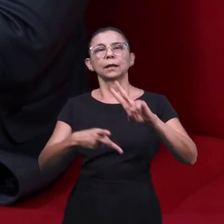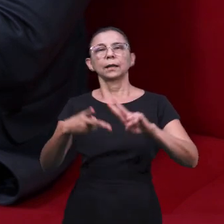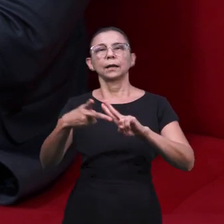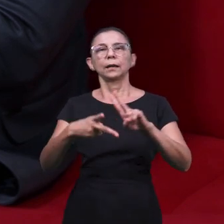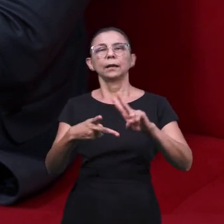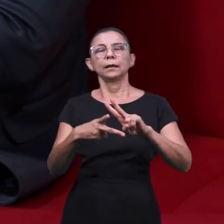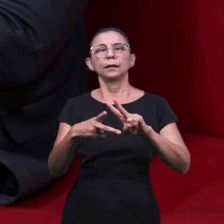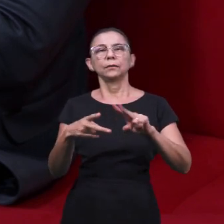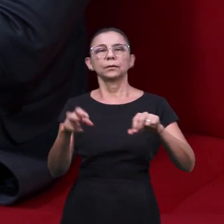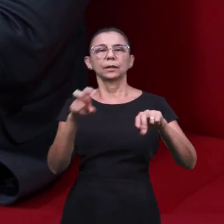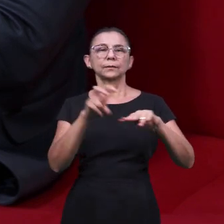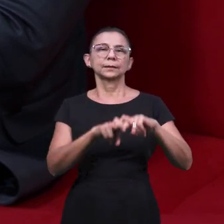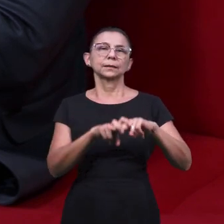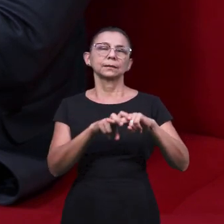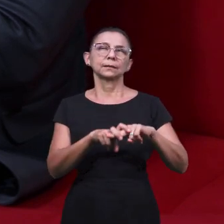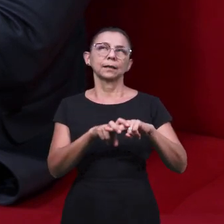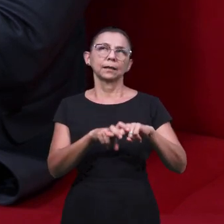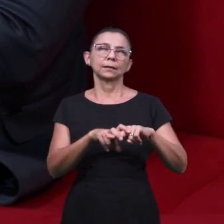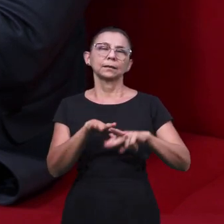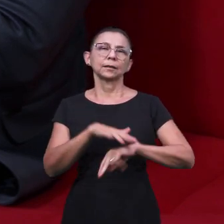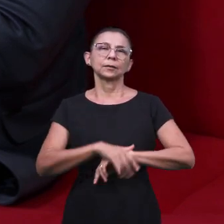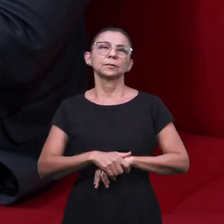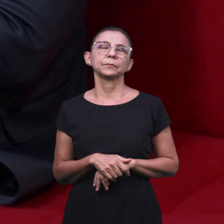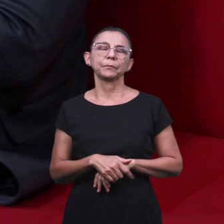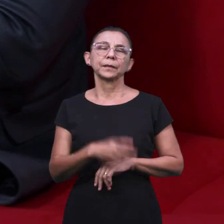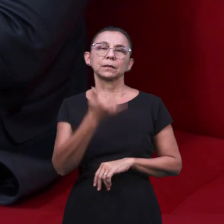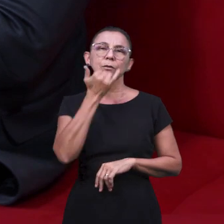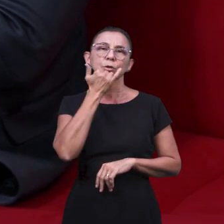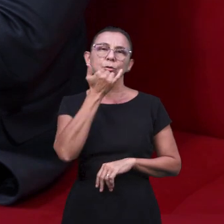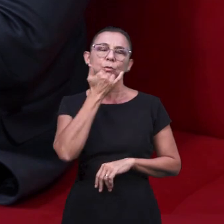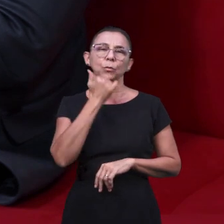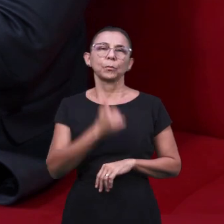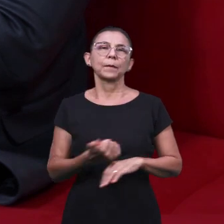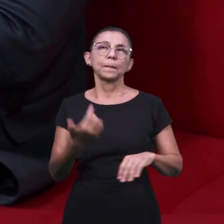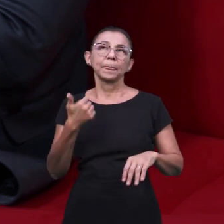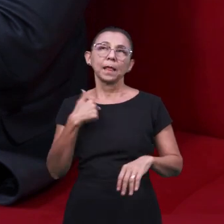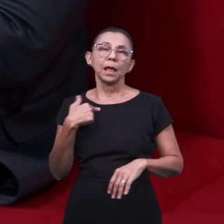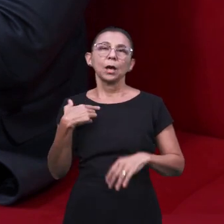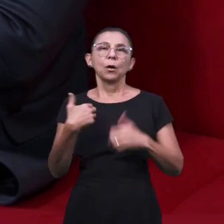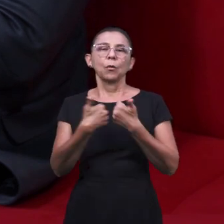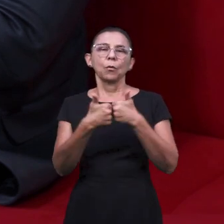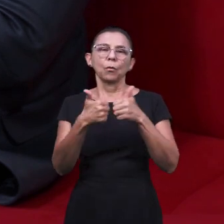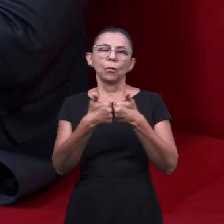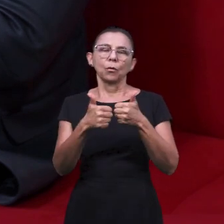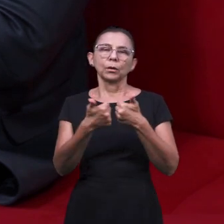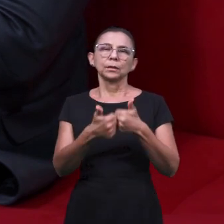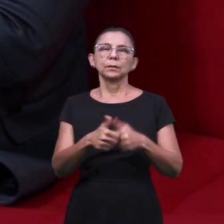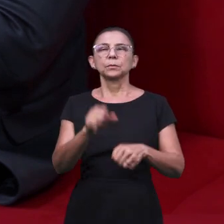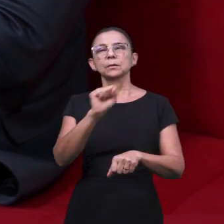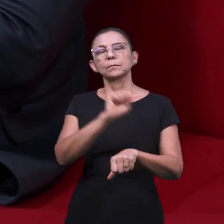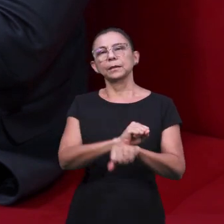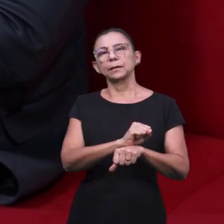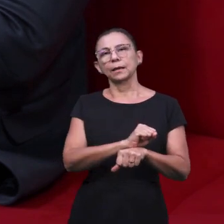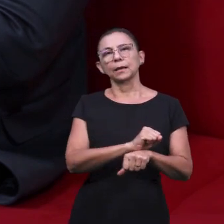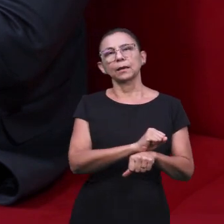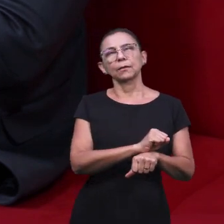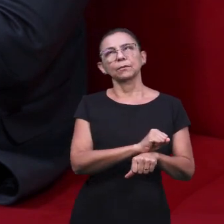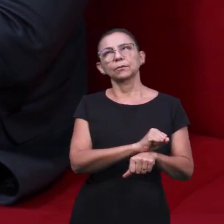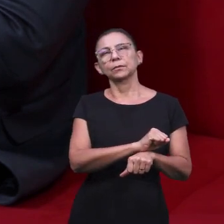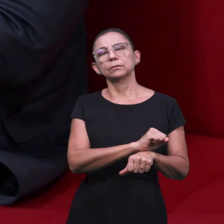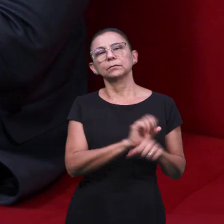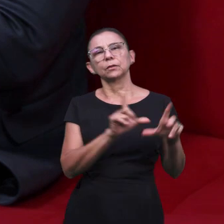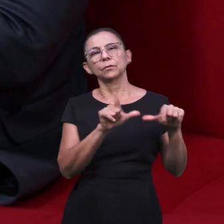sentado esperando um ônibus para Rio de Janeiro, viajava a noite inteira, chegava às 6 da manhã lá no Rio.